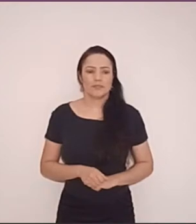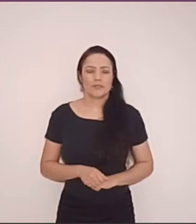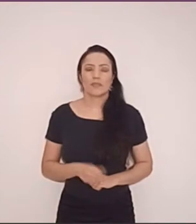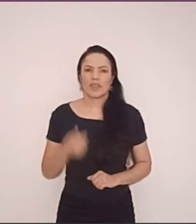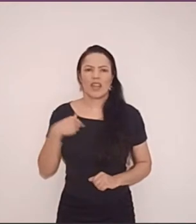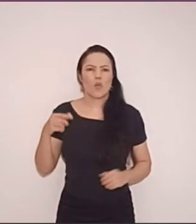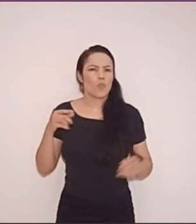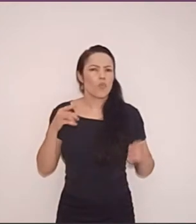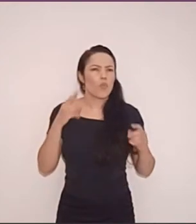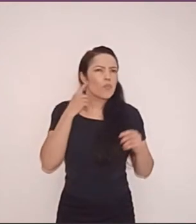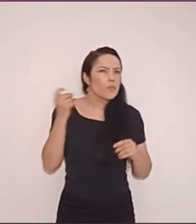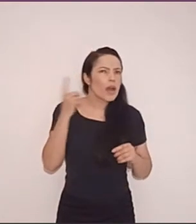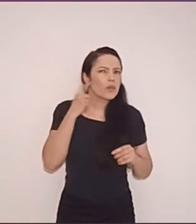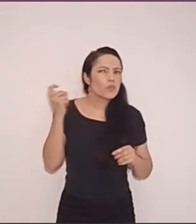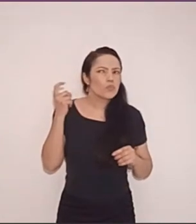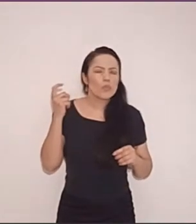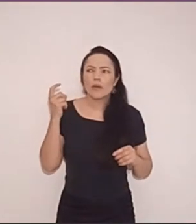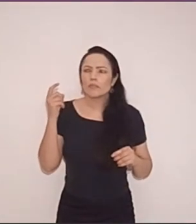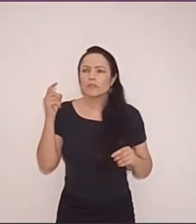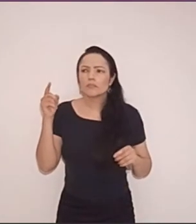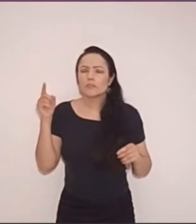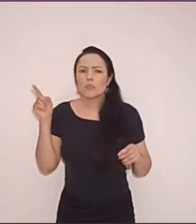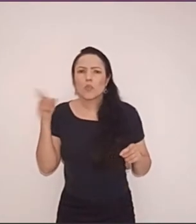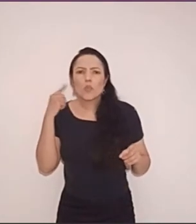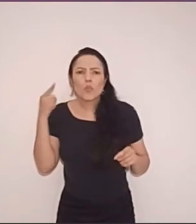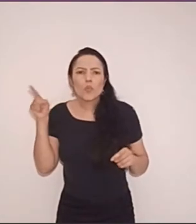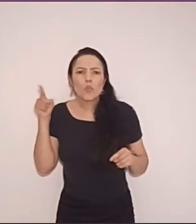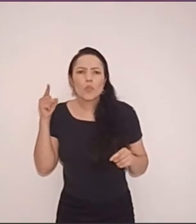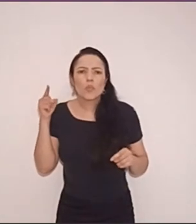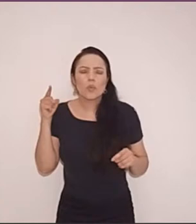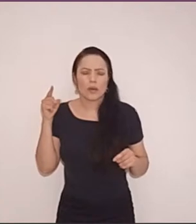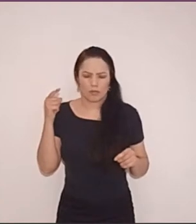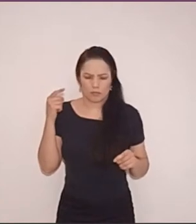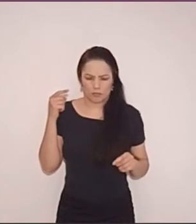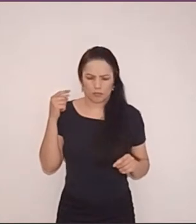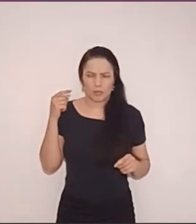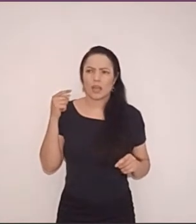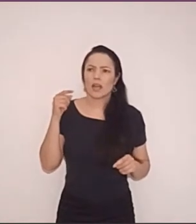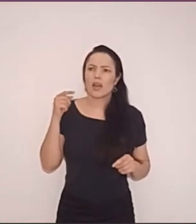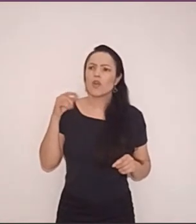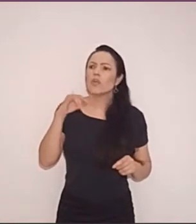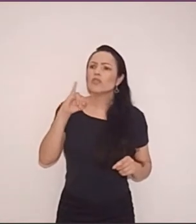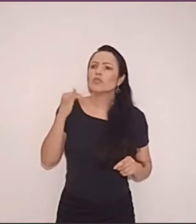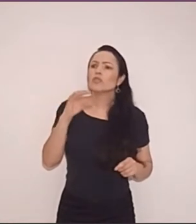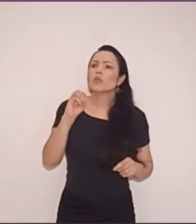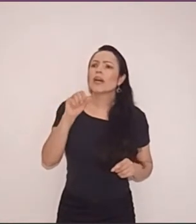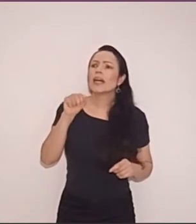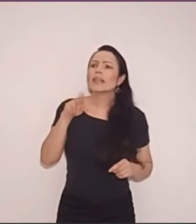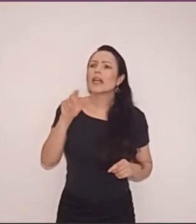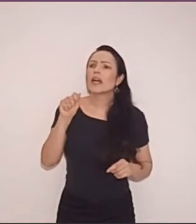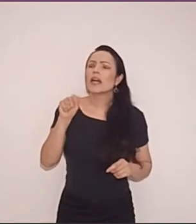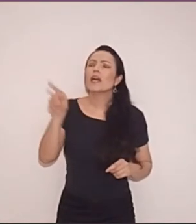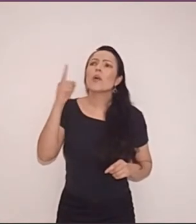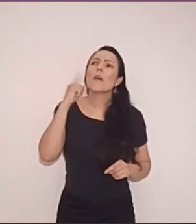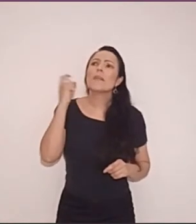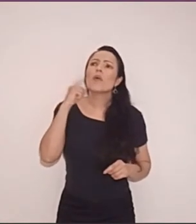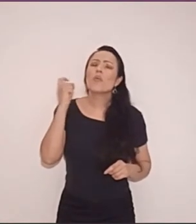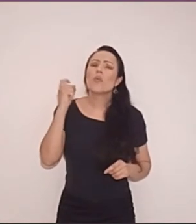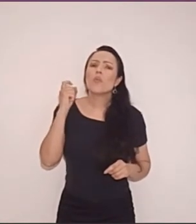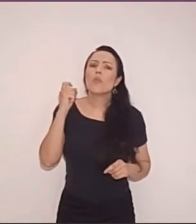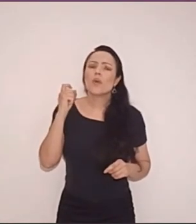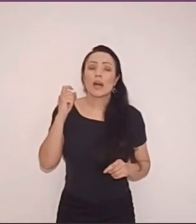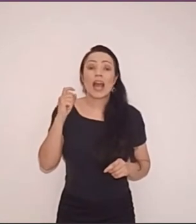barulho um som melhor dizendo som nas nuvens eu perguntei mais um ano que são aquele que para aquilo ali